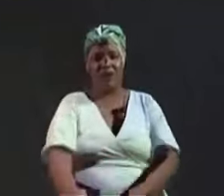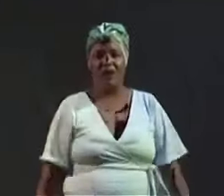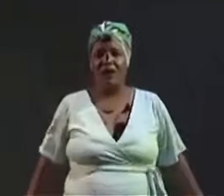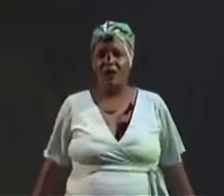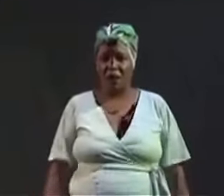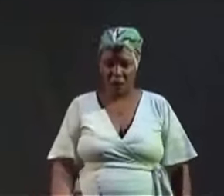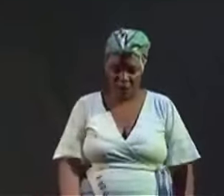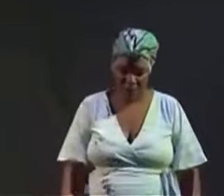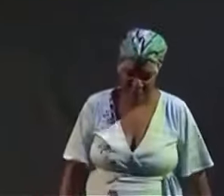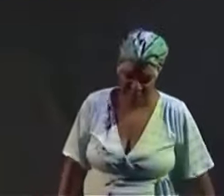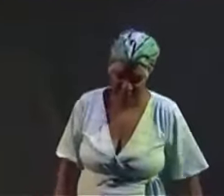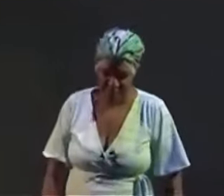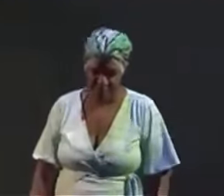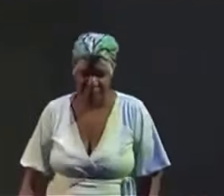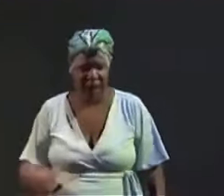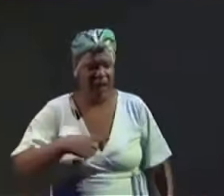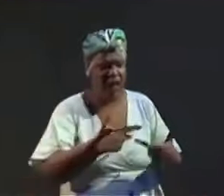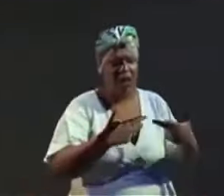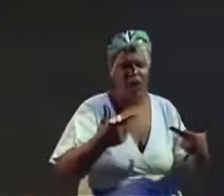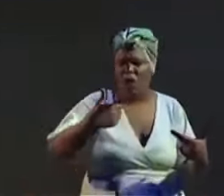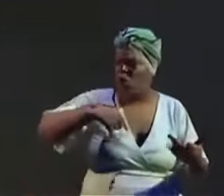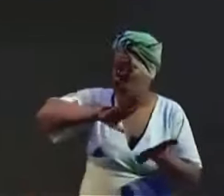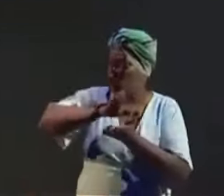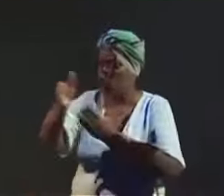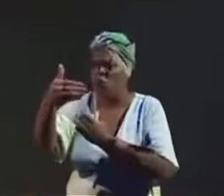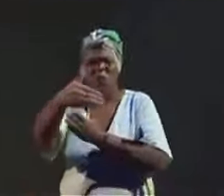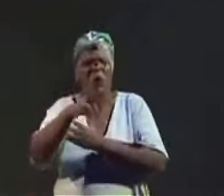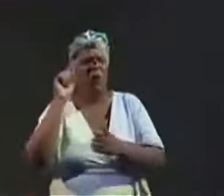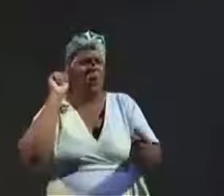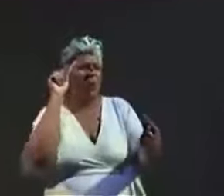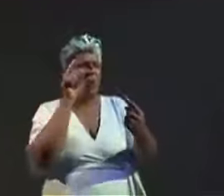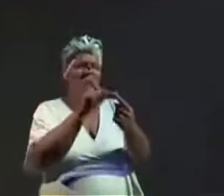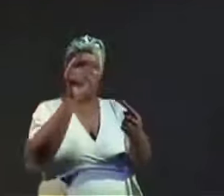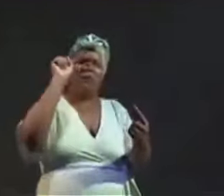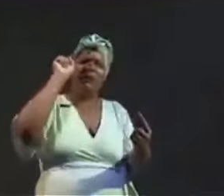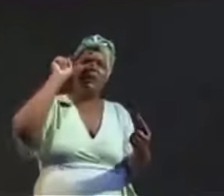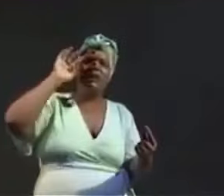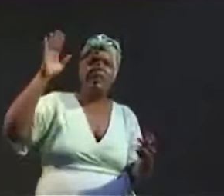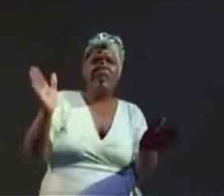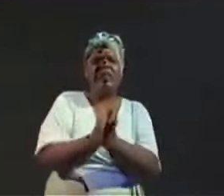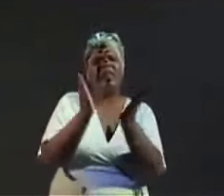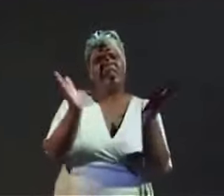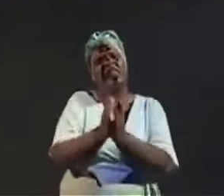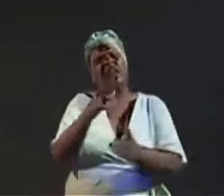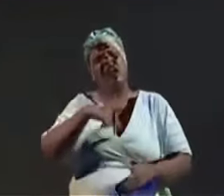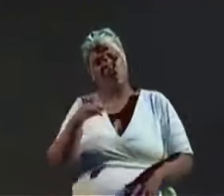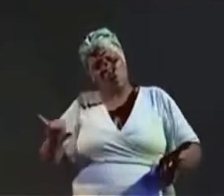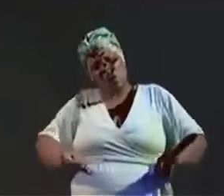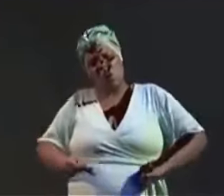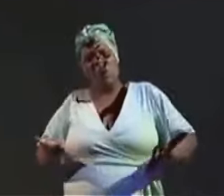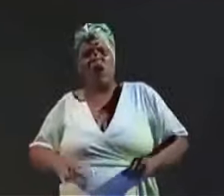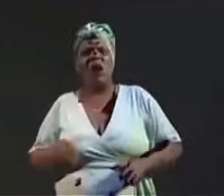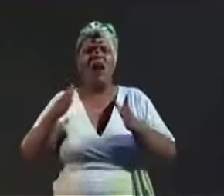Vem comigo. Falhas e focos distorcidos, mitos e crenças do povão. Miséria aumenta passos largos, trilha,